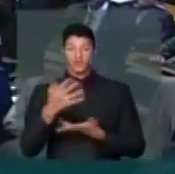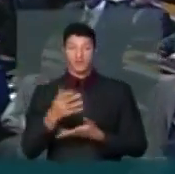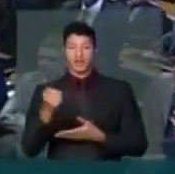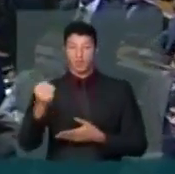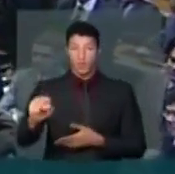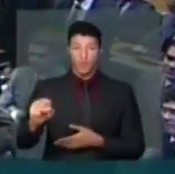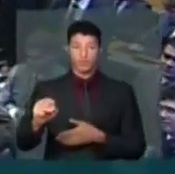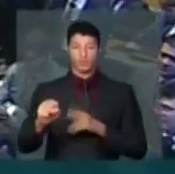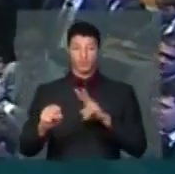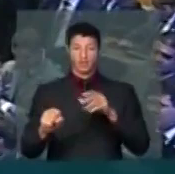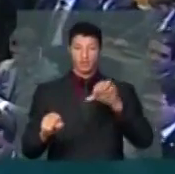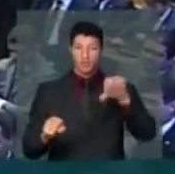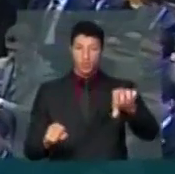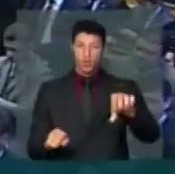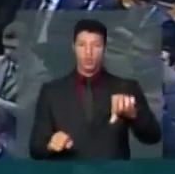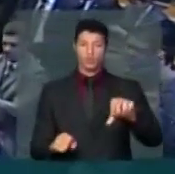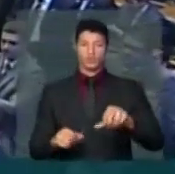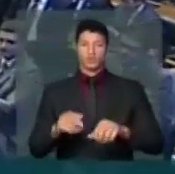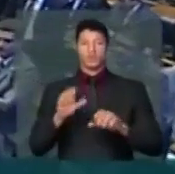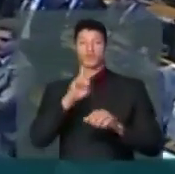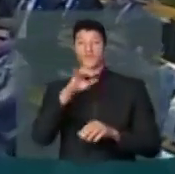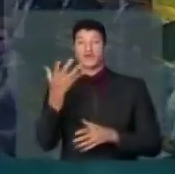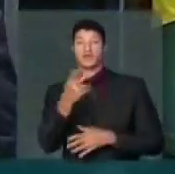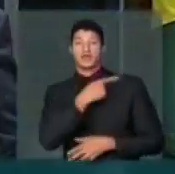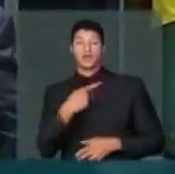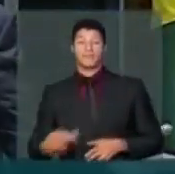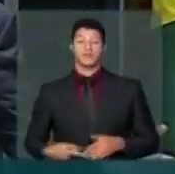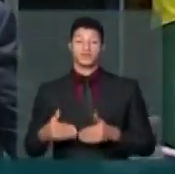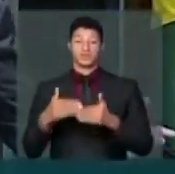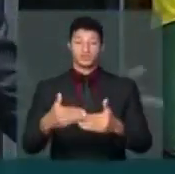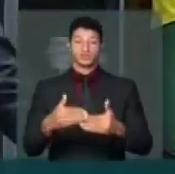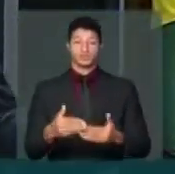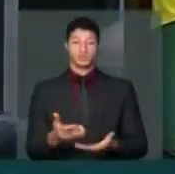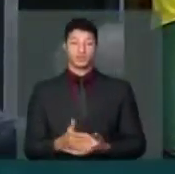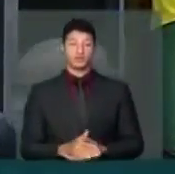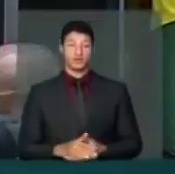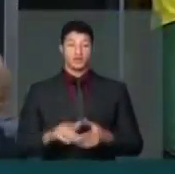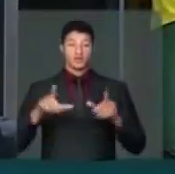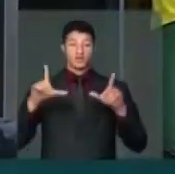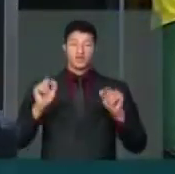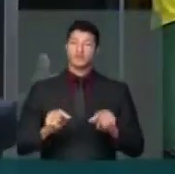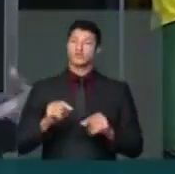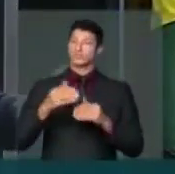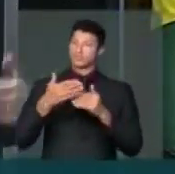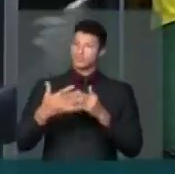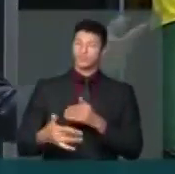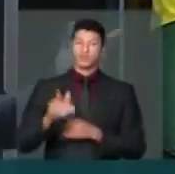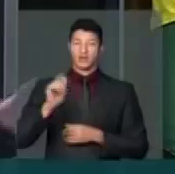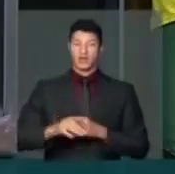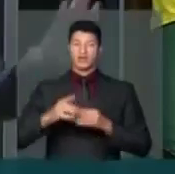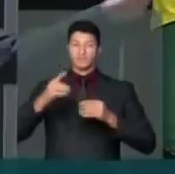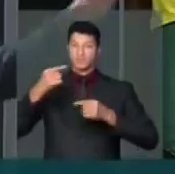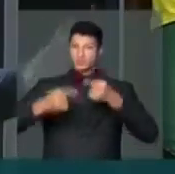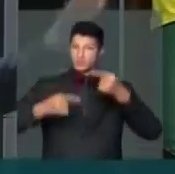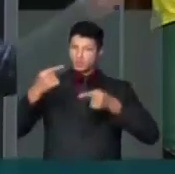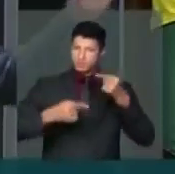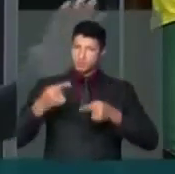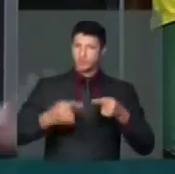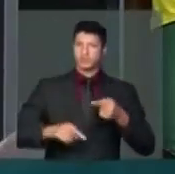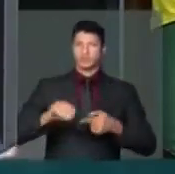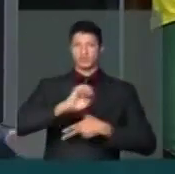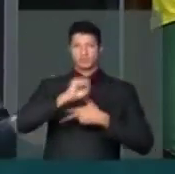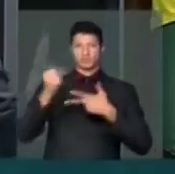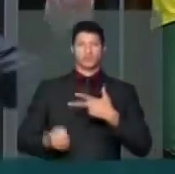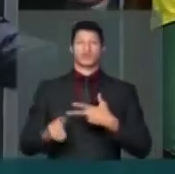o 8º, vai querer a presidência da República. E isso é disputa de poder até certo